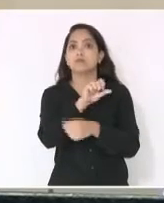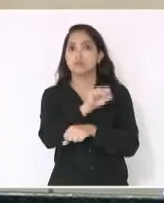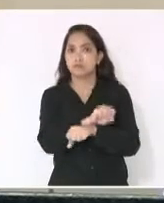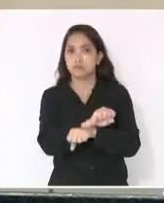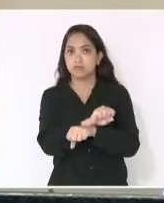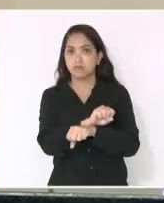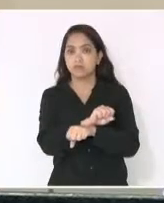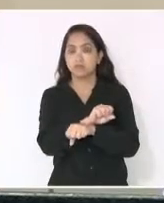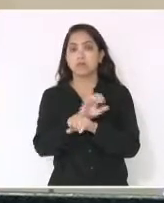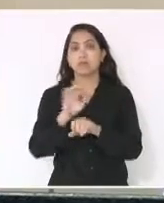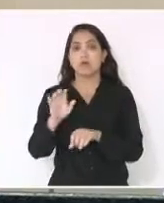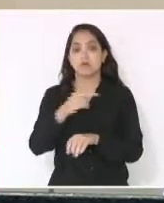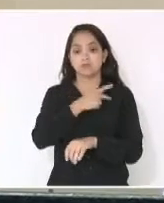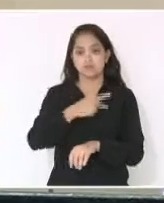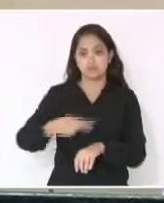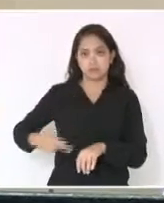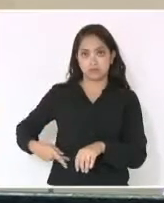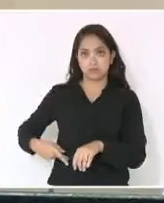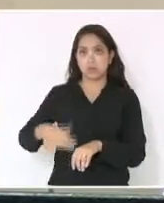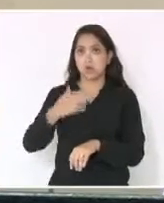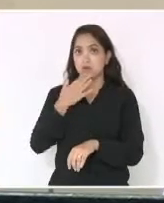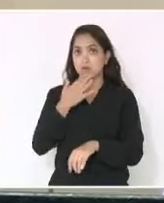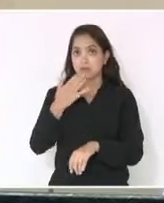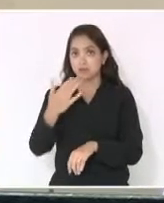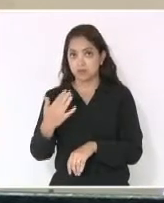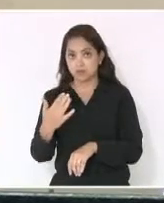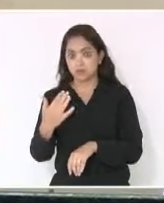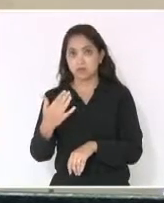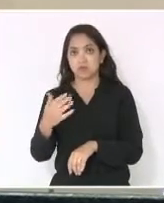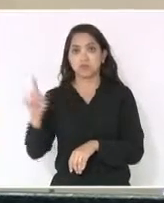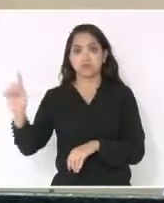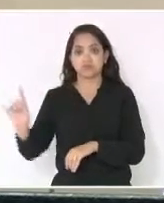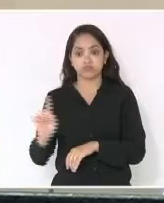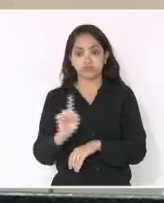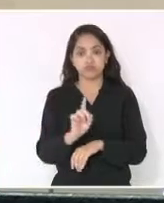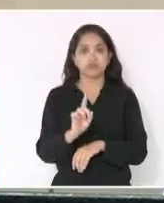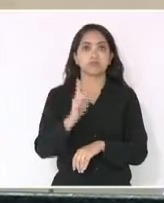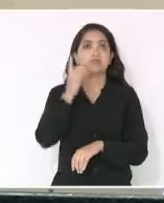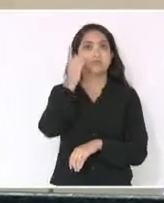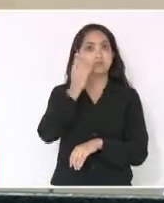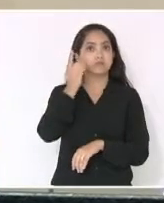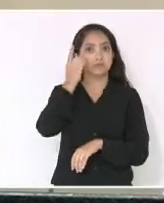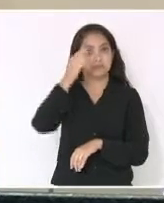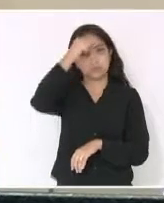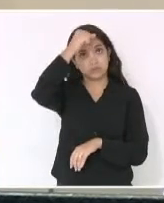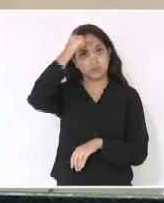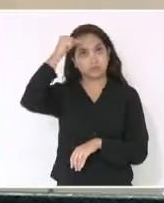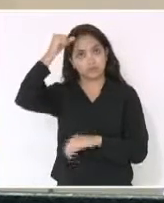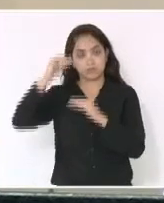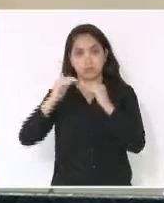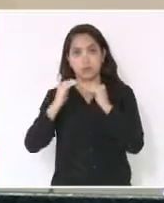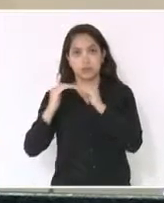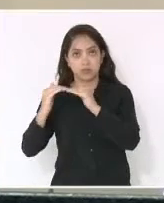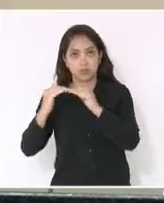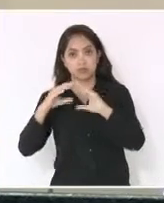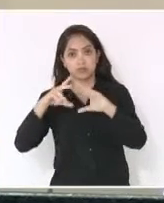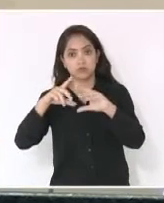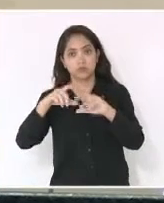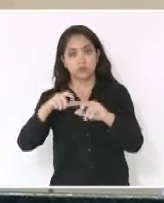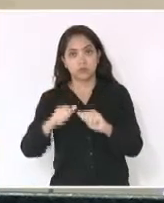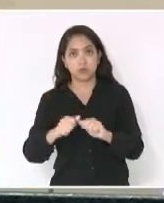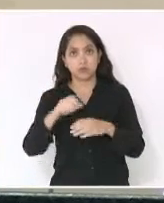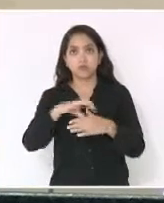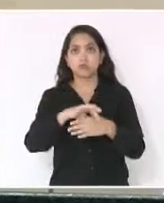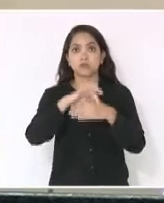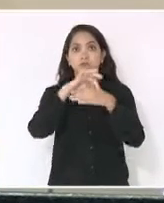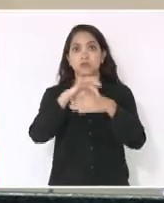presente por solicitação do senhor deputado darci de matos com aquiescência dos líderes dos